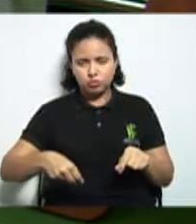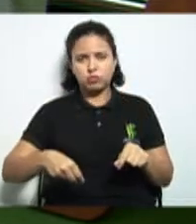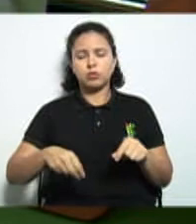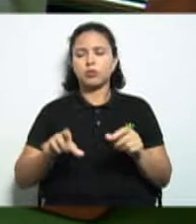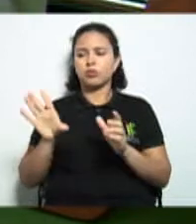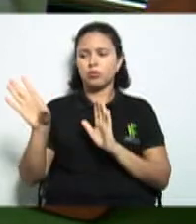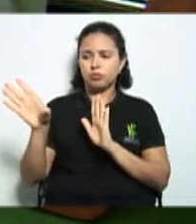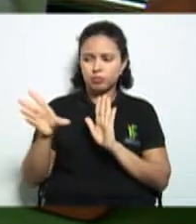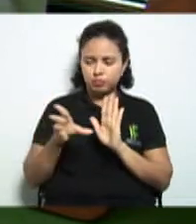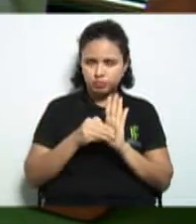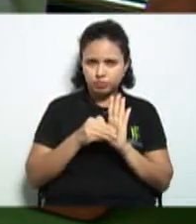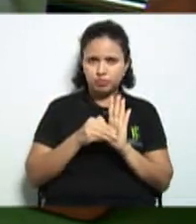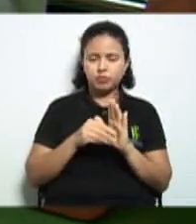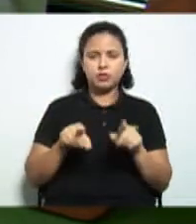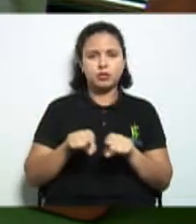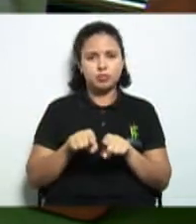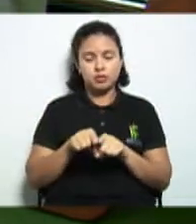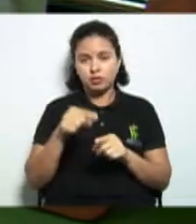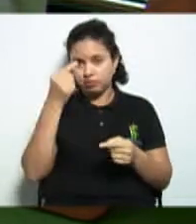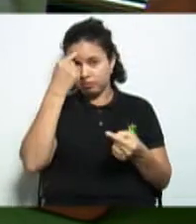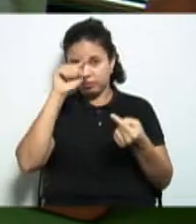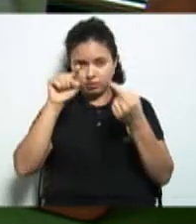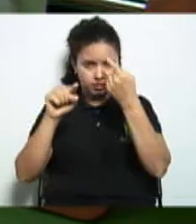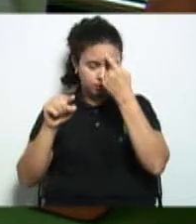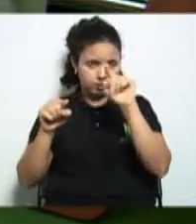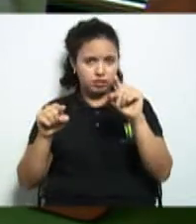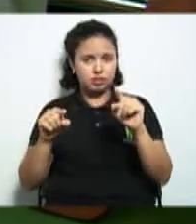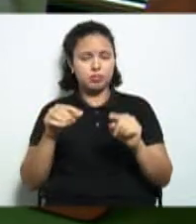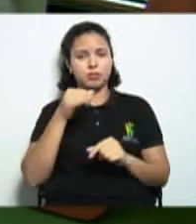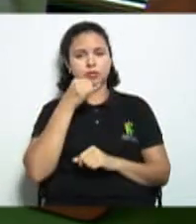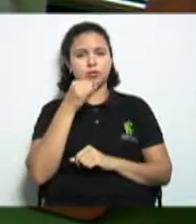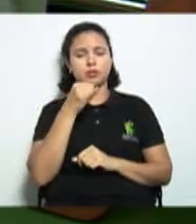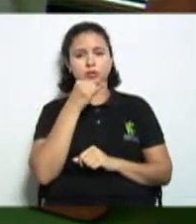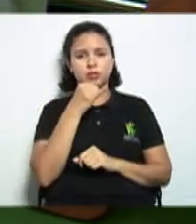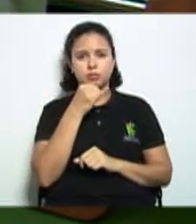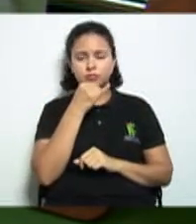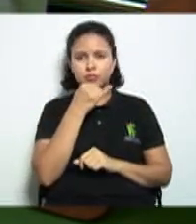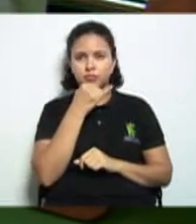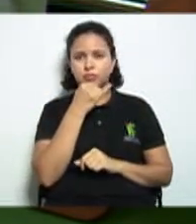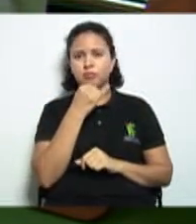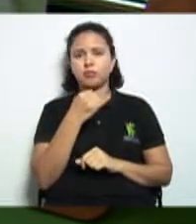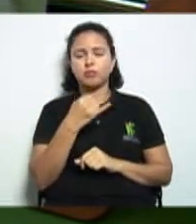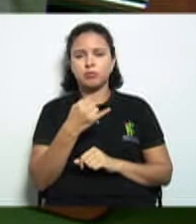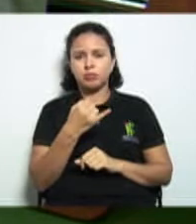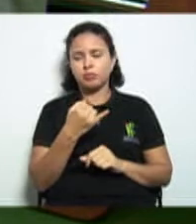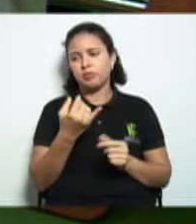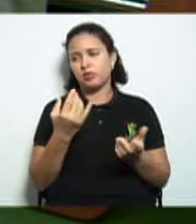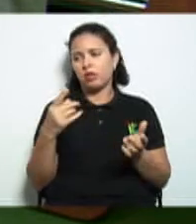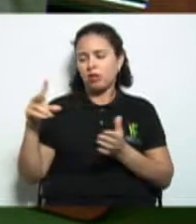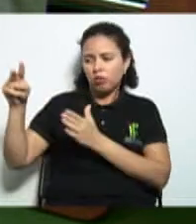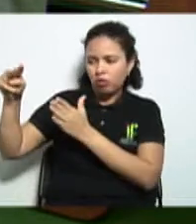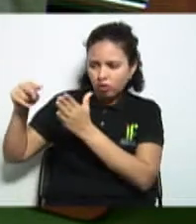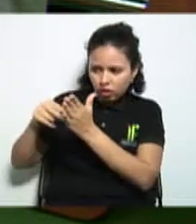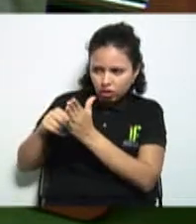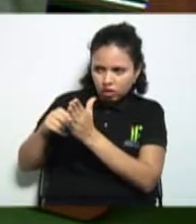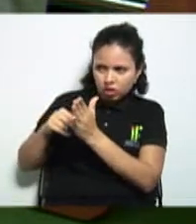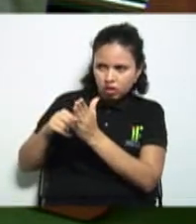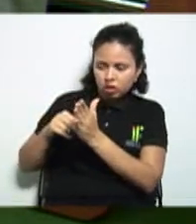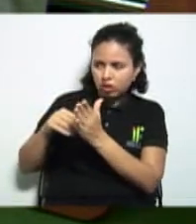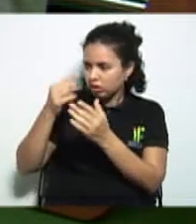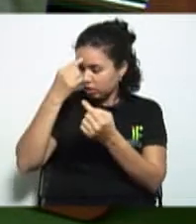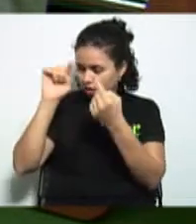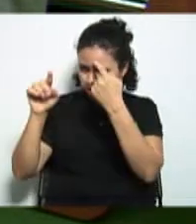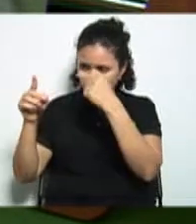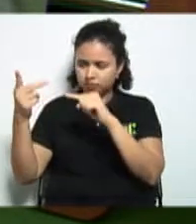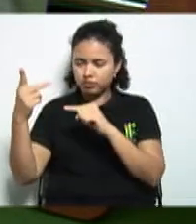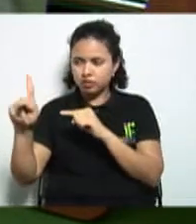né, professor? Bem como as ideias também, né? De repente eu li lá e coloco com a minha palavra, mas coloco que é meu. Não, as ideias